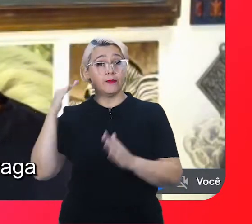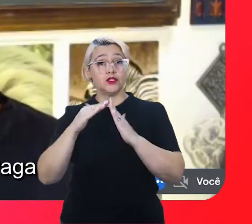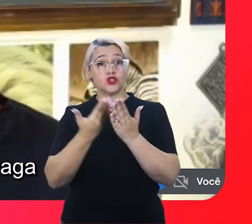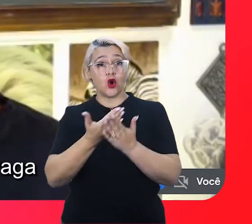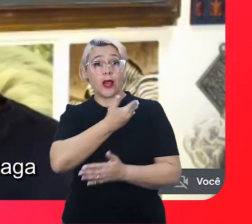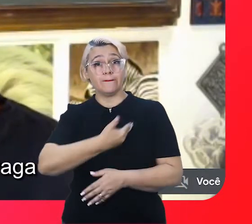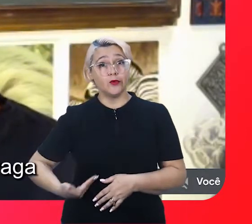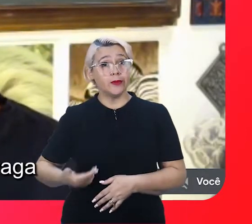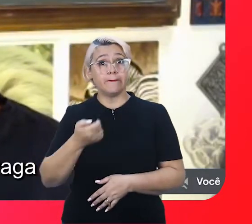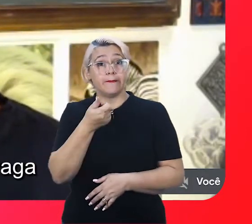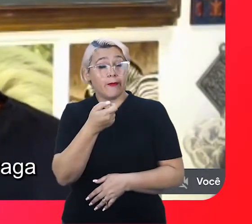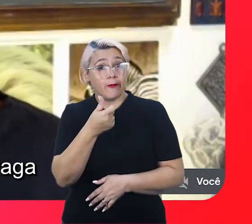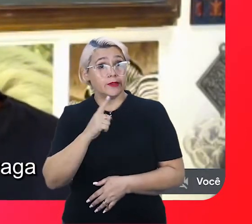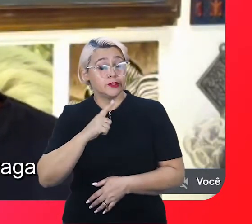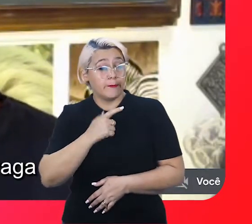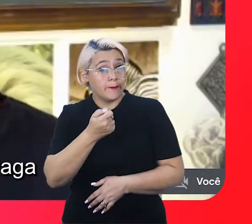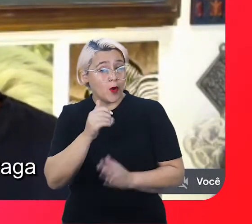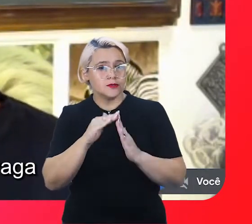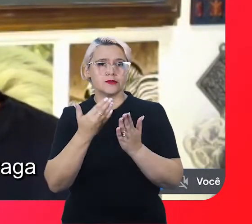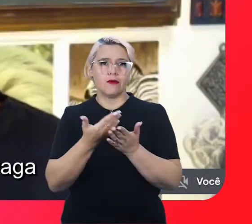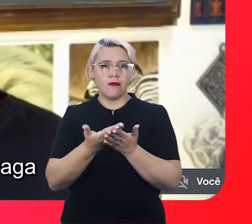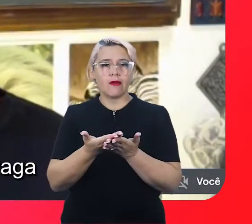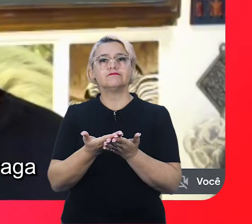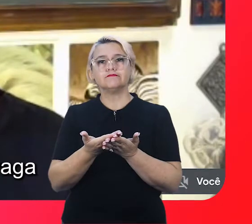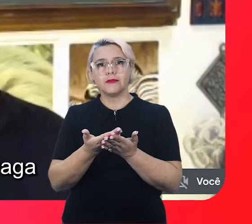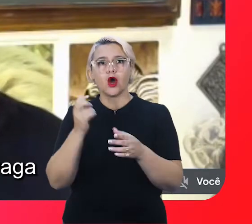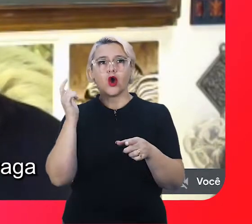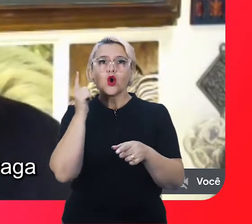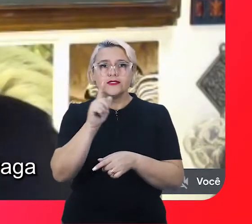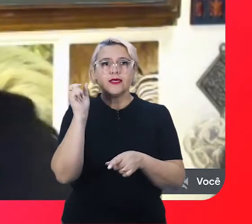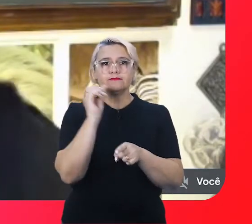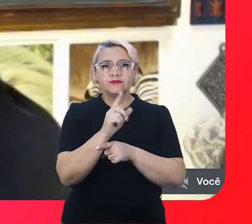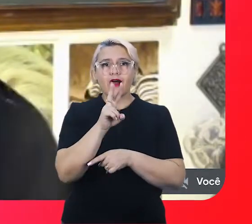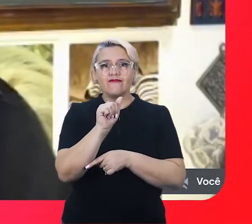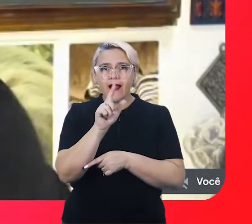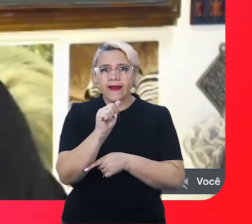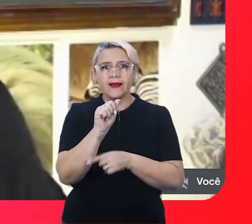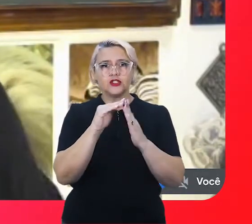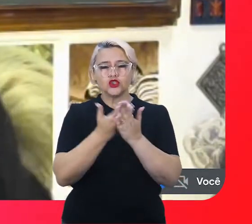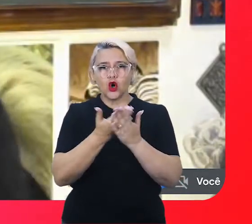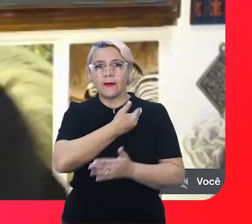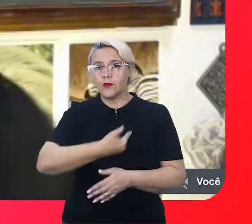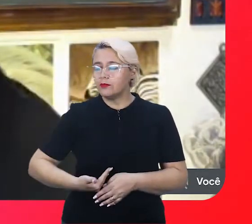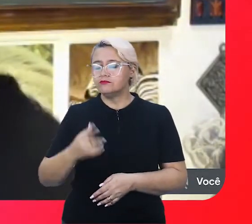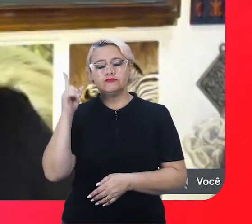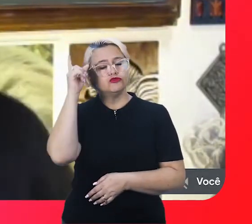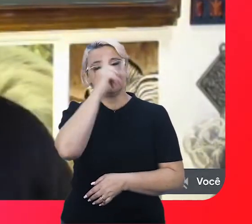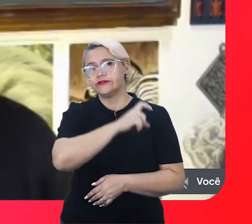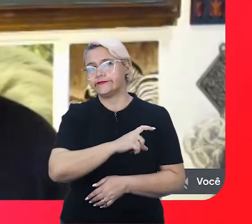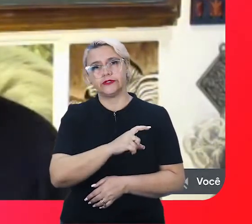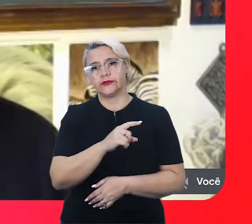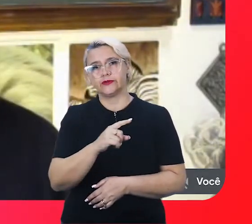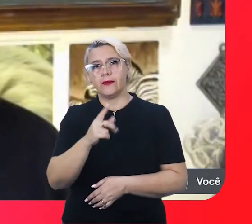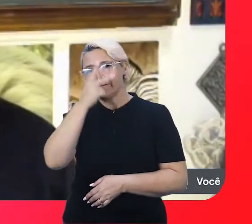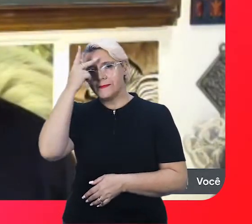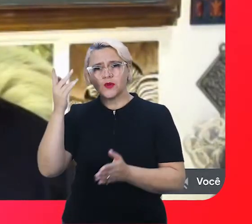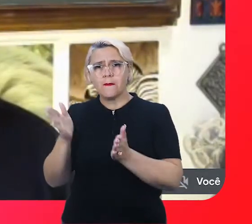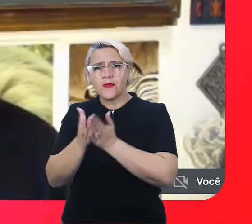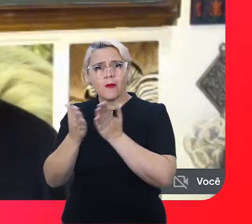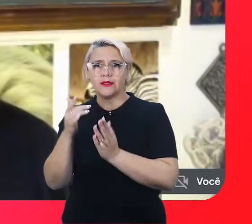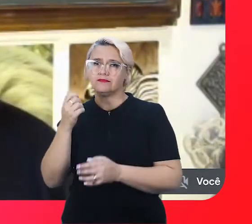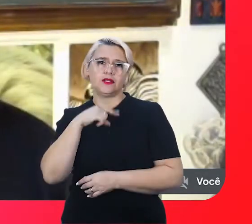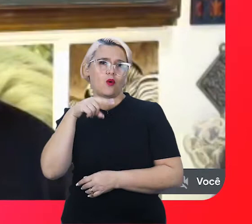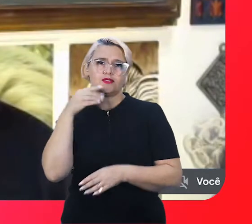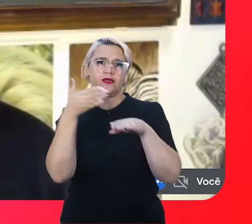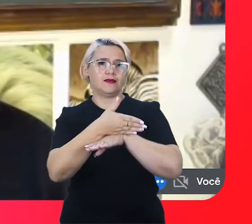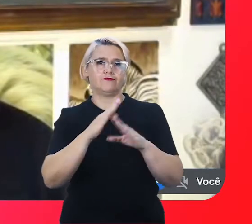muito escassa, né? Uhum, Para você conseguir uma vaga na escola pública, era muito difícil uma criança sem renda conseguir. Ela não